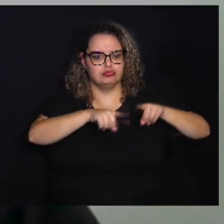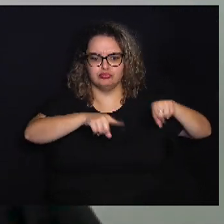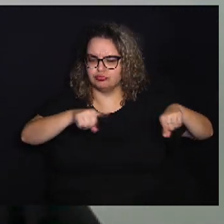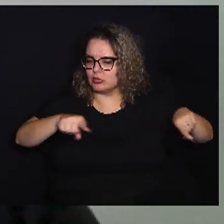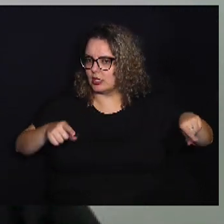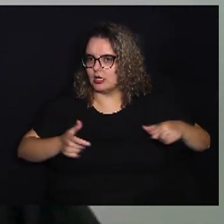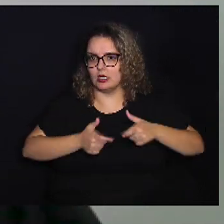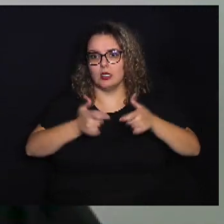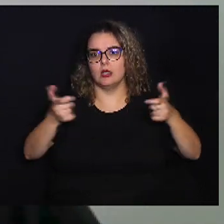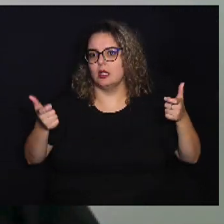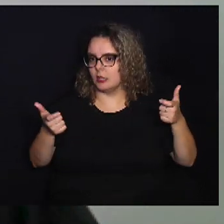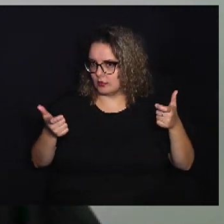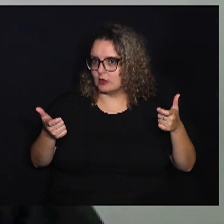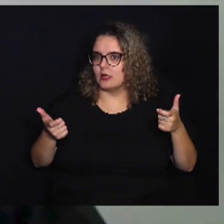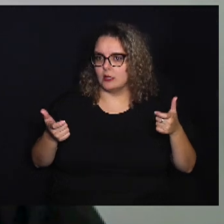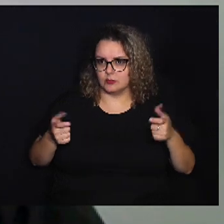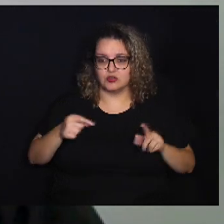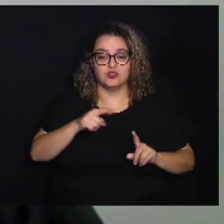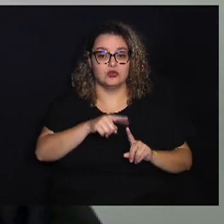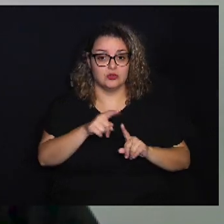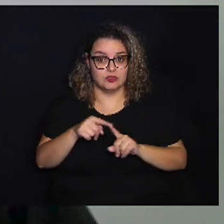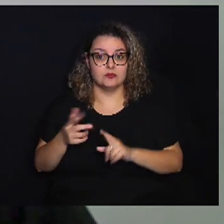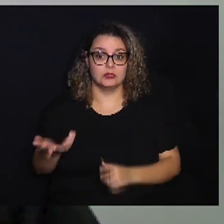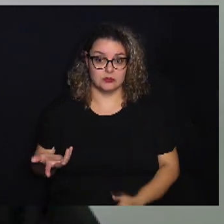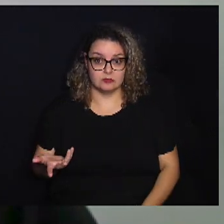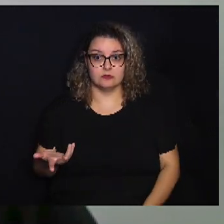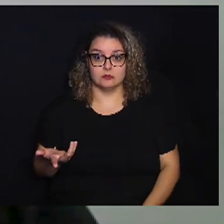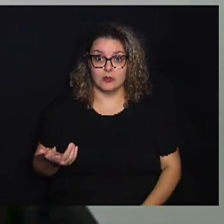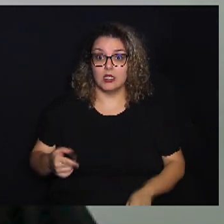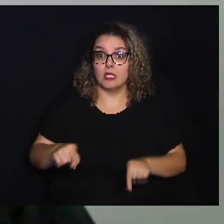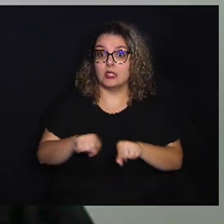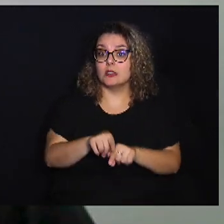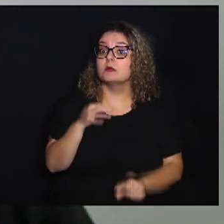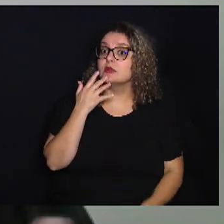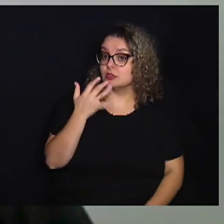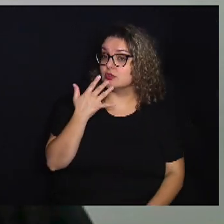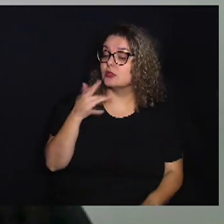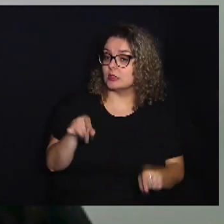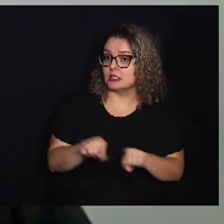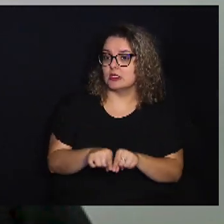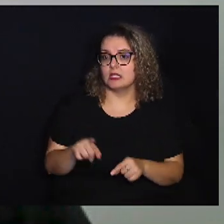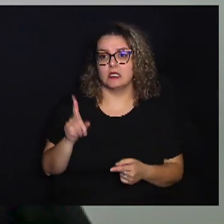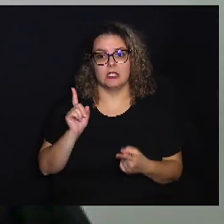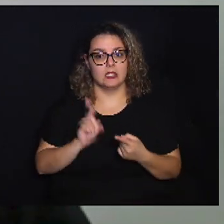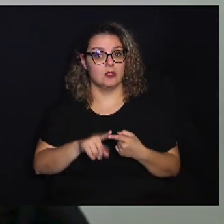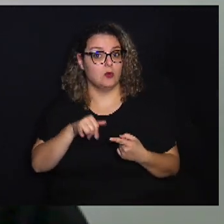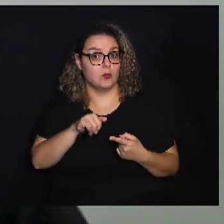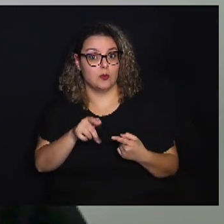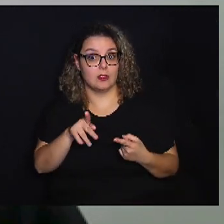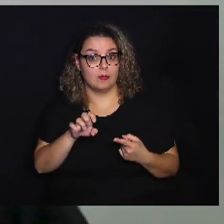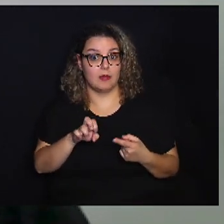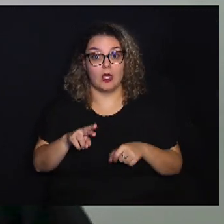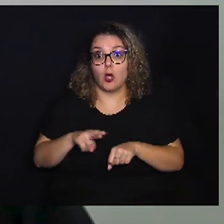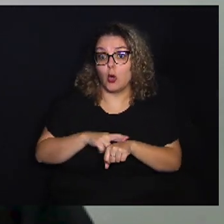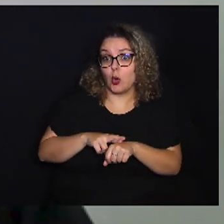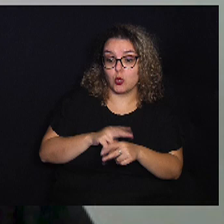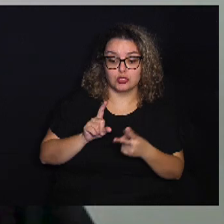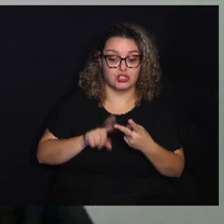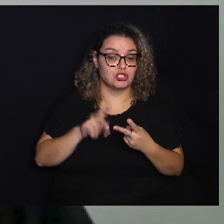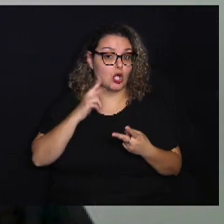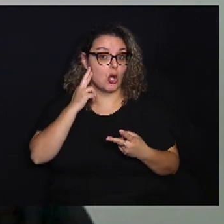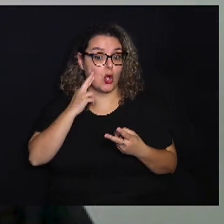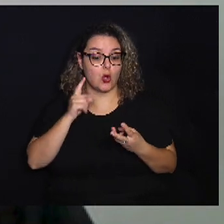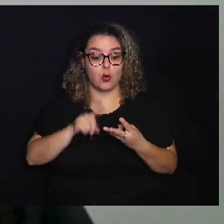né? De espécies e inclusive de cores. Então nós temos aí o ipê roxo, o ipê rosa,